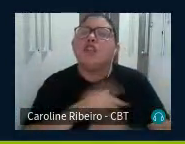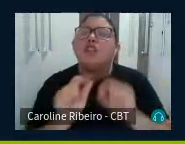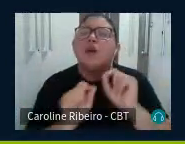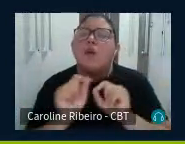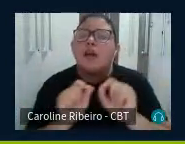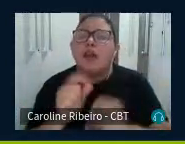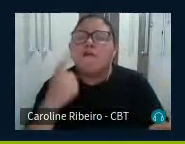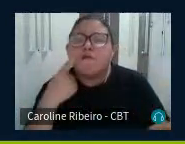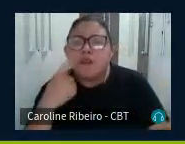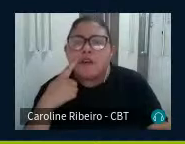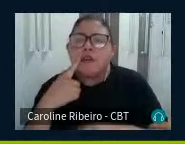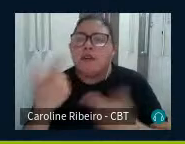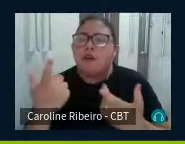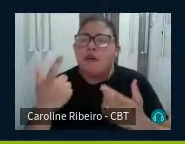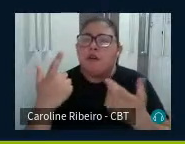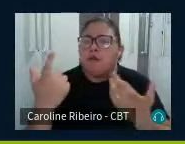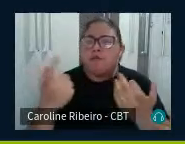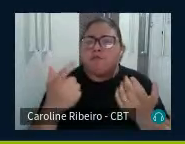vídeo, música.